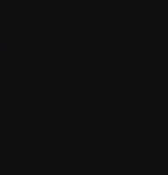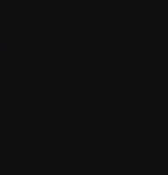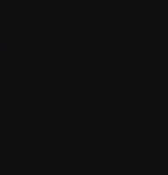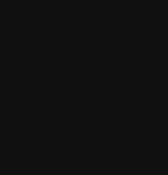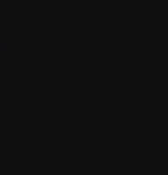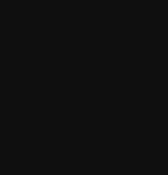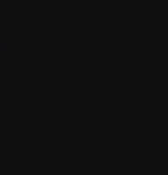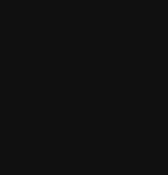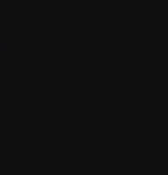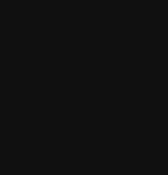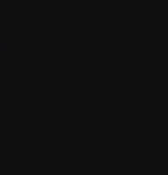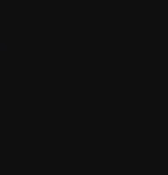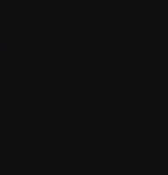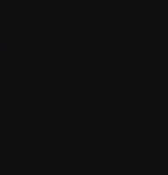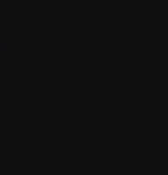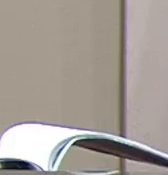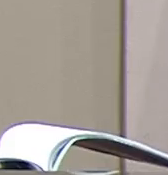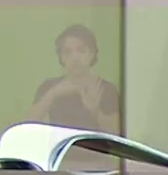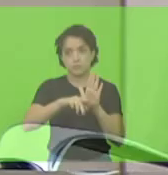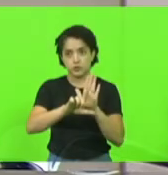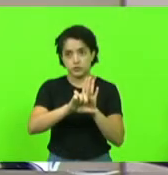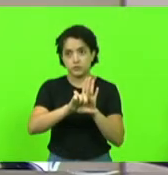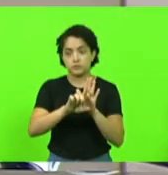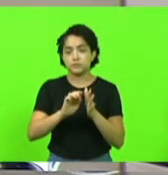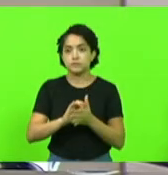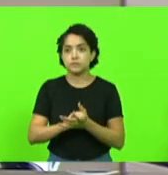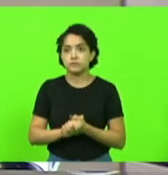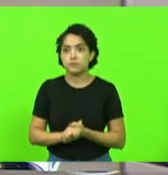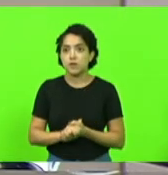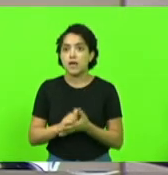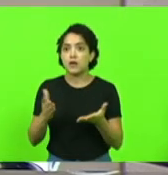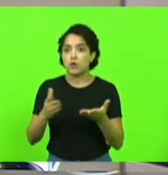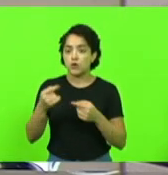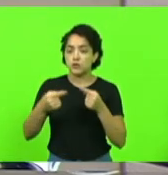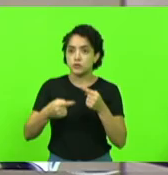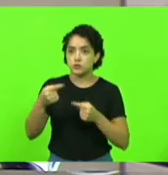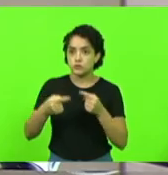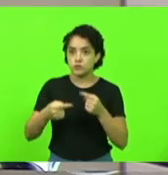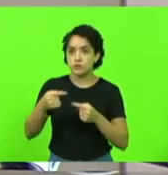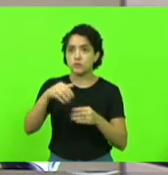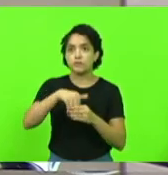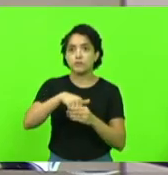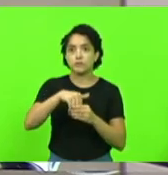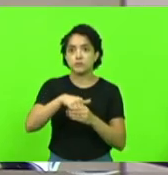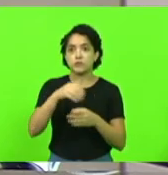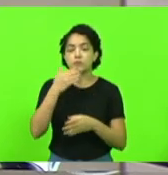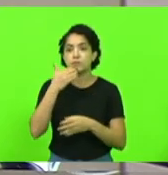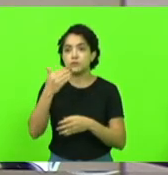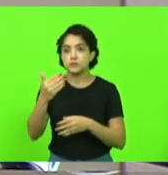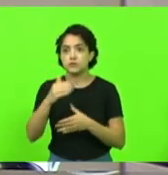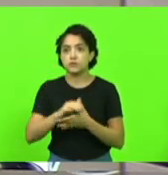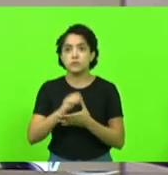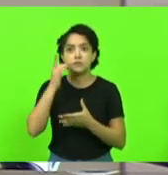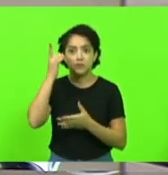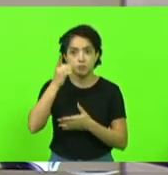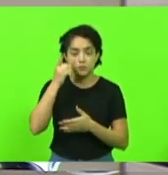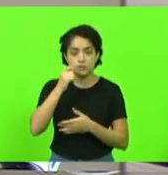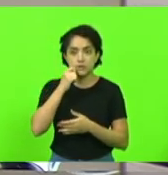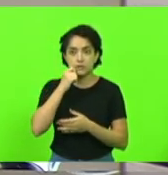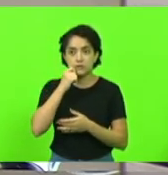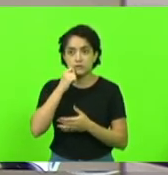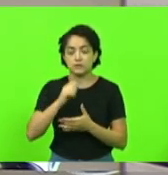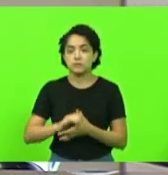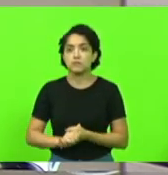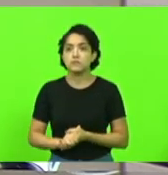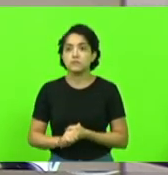Está aprovado o projeto. Em discussão e votação, requerimento da deputada Ana